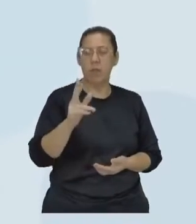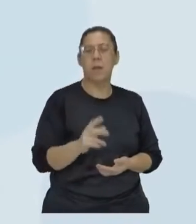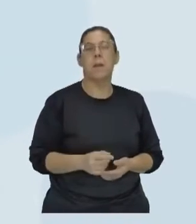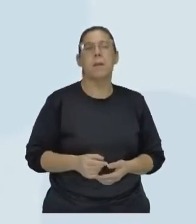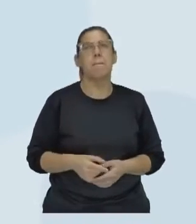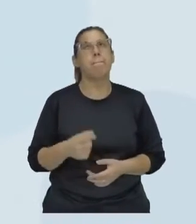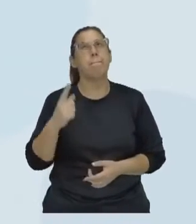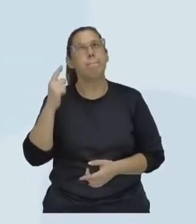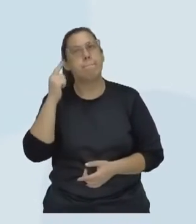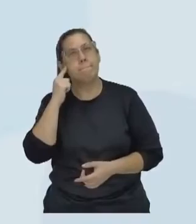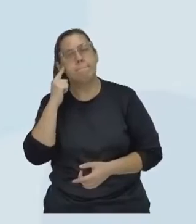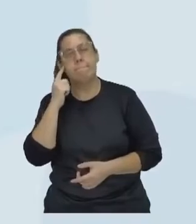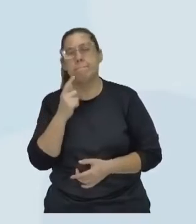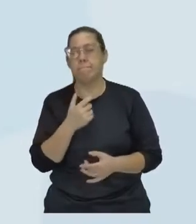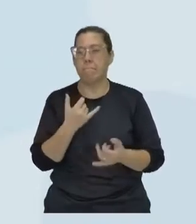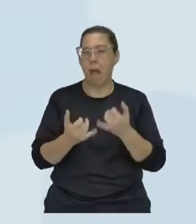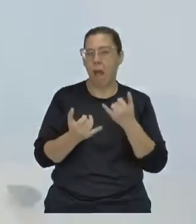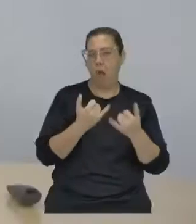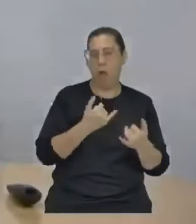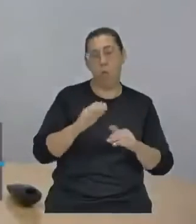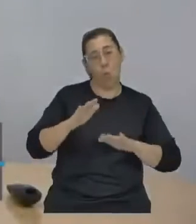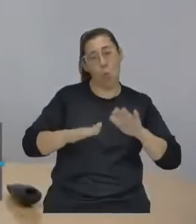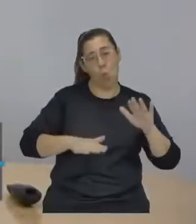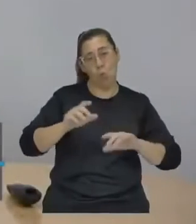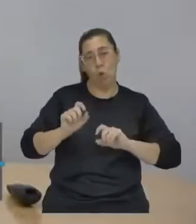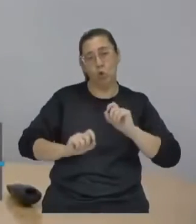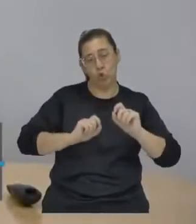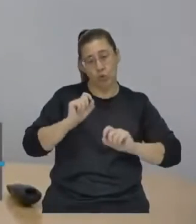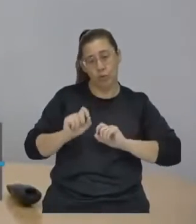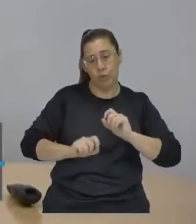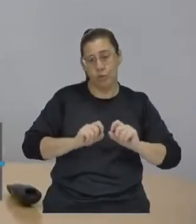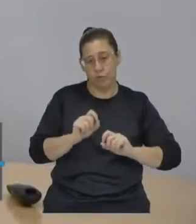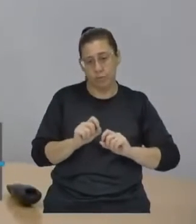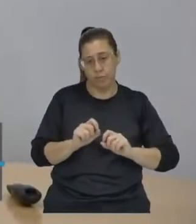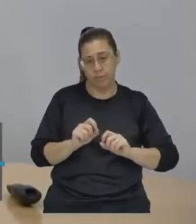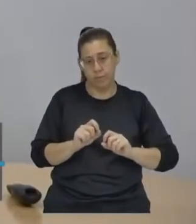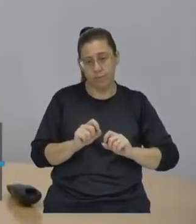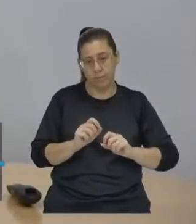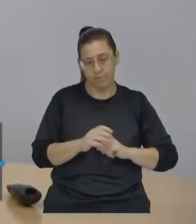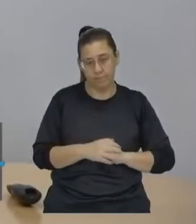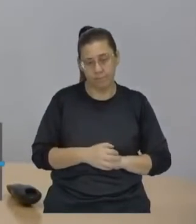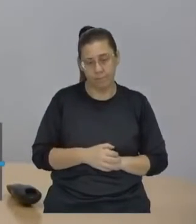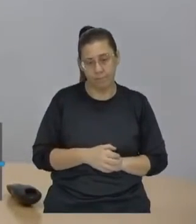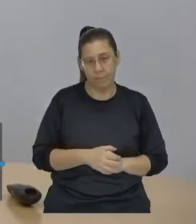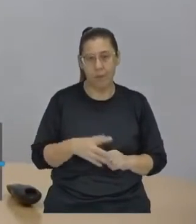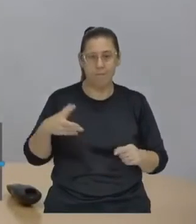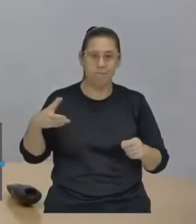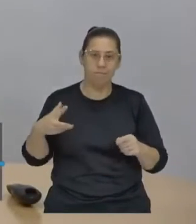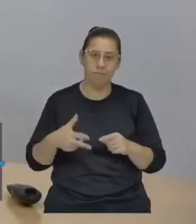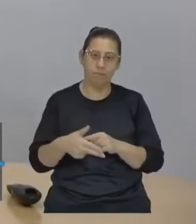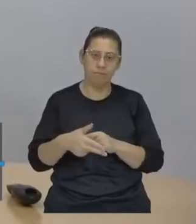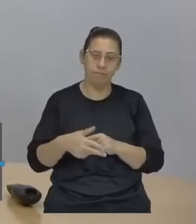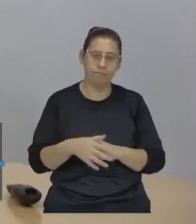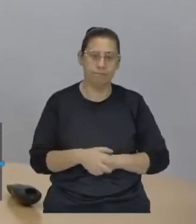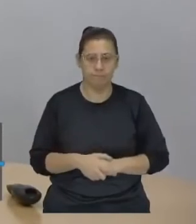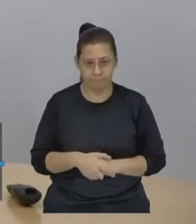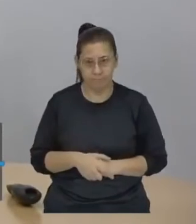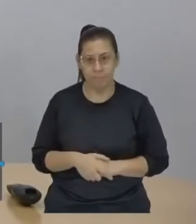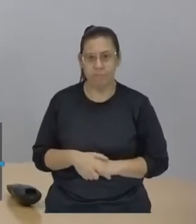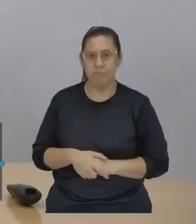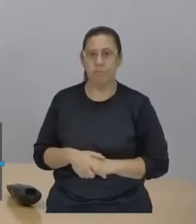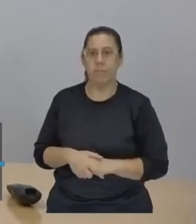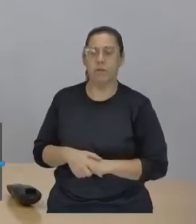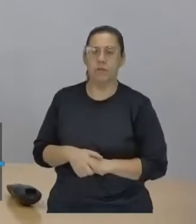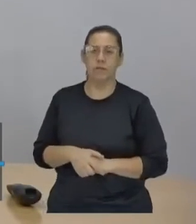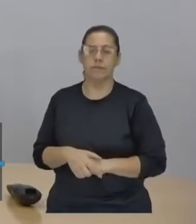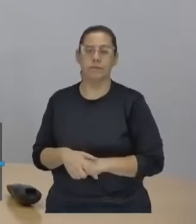a entender, então, que por algum motivo isso fora interrompido, certo?